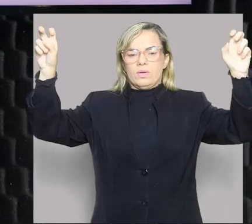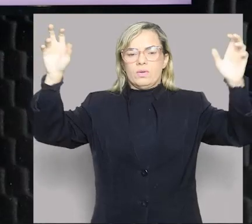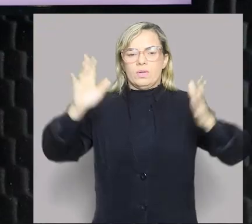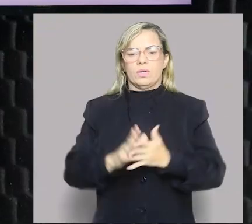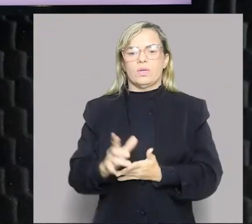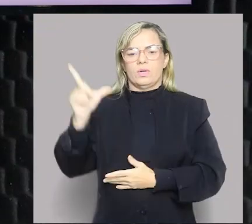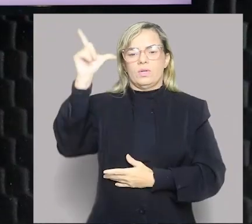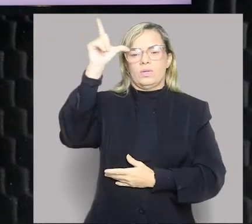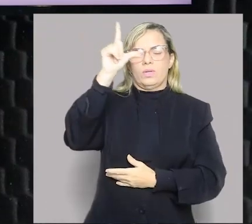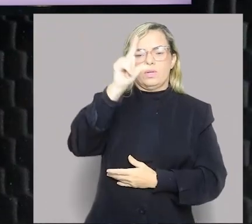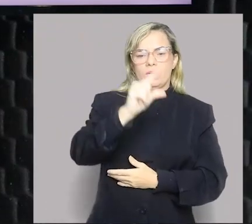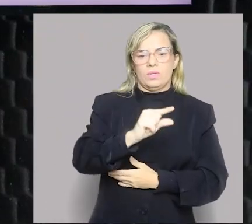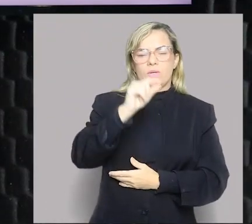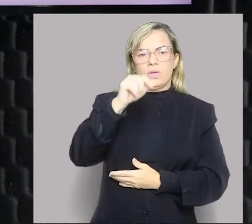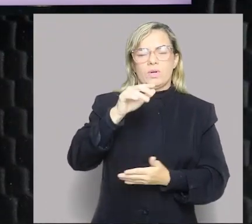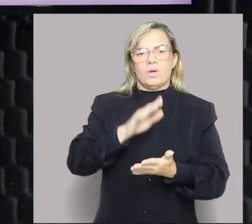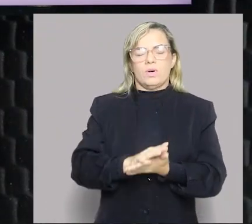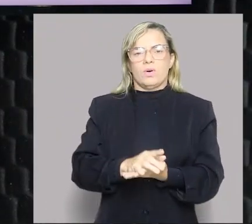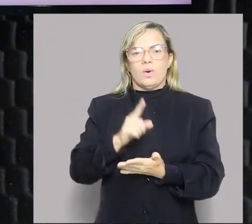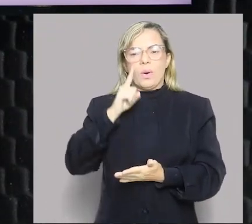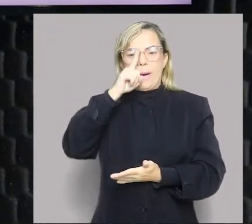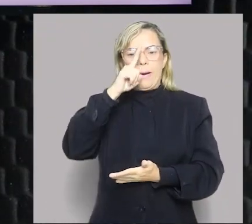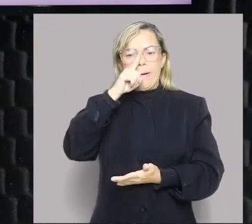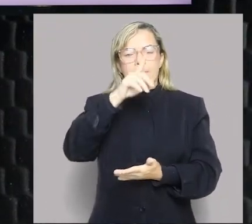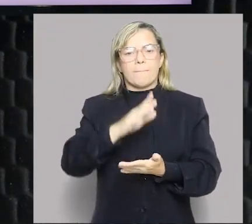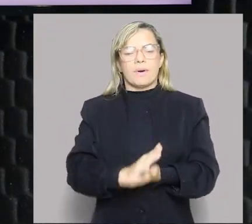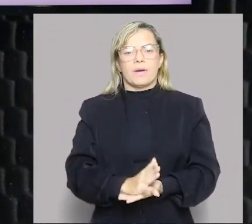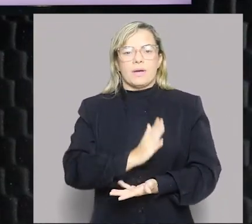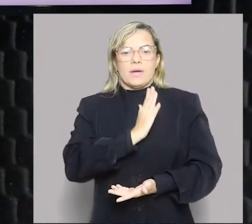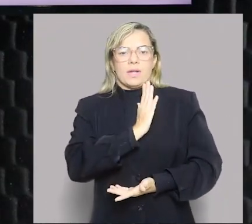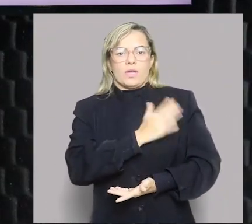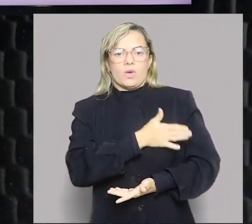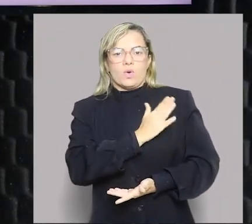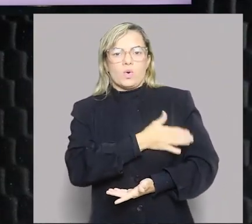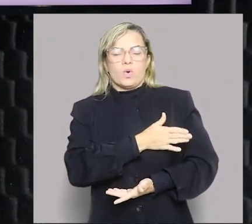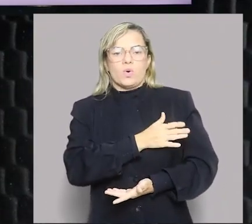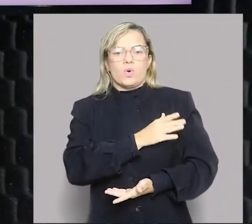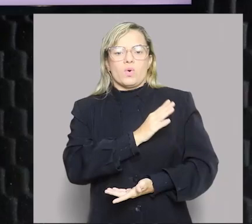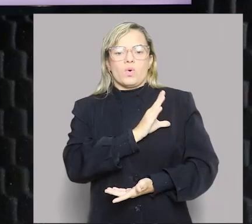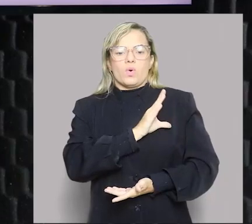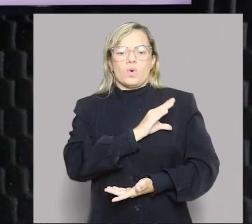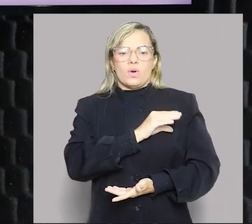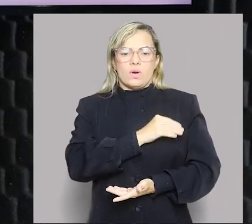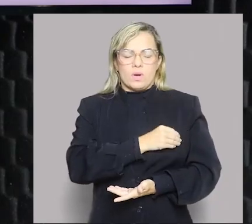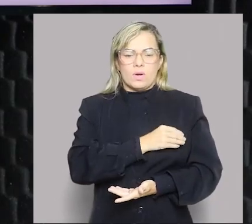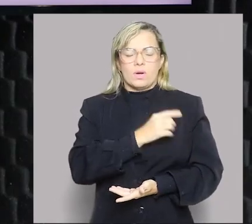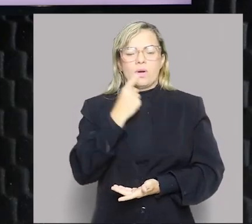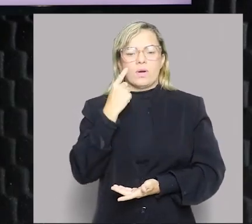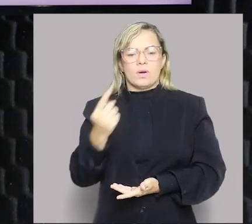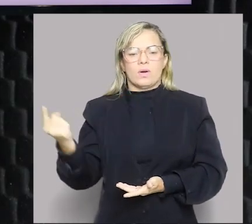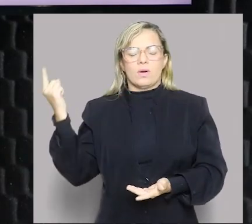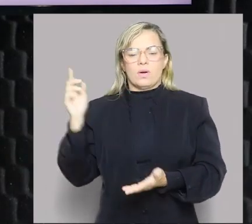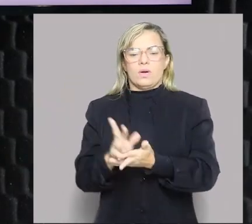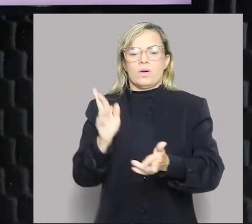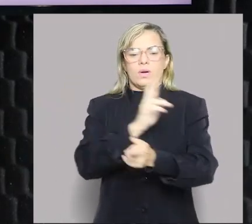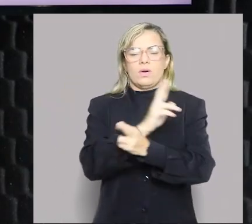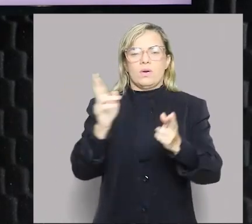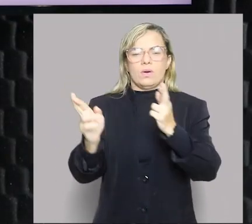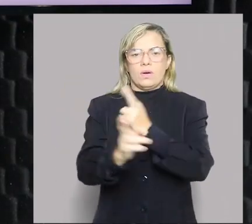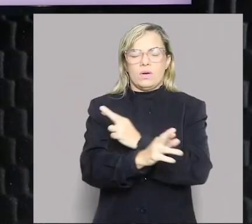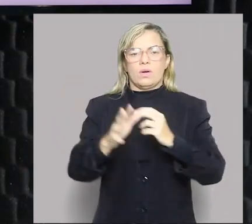diminuir os riscos de infarto. Então, nós temos aqui associado uma referência de